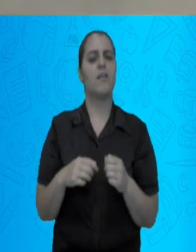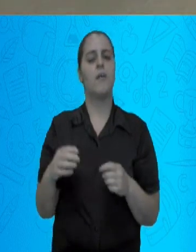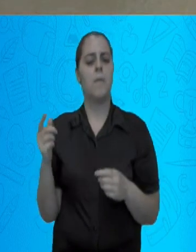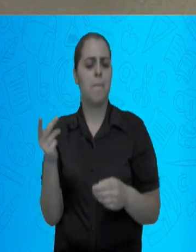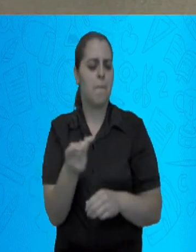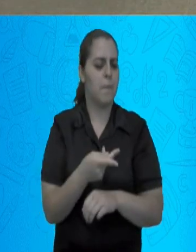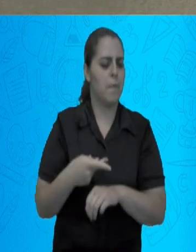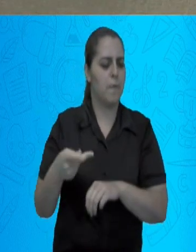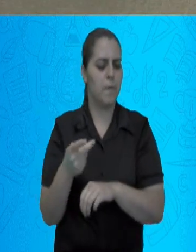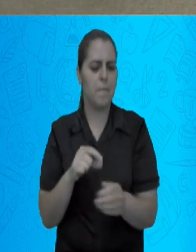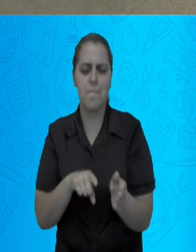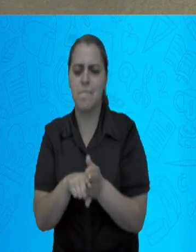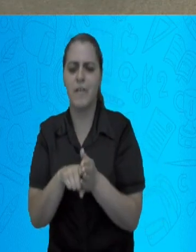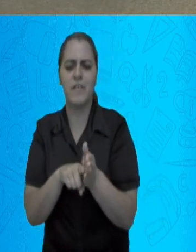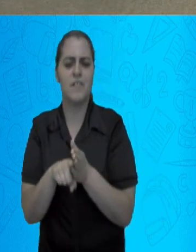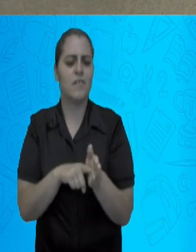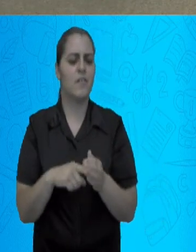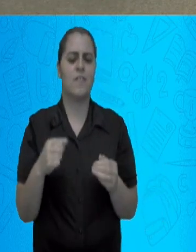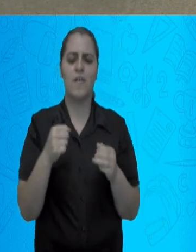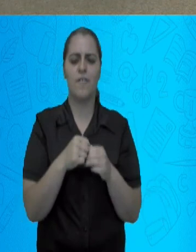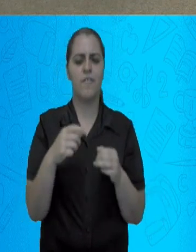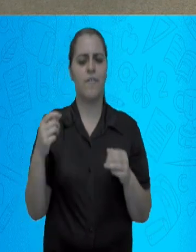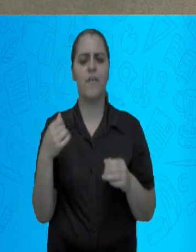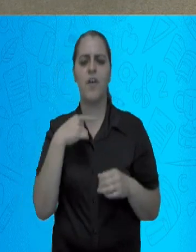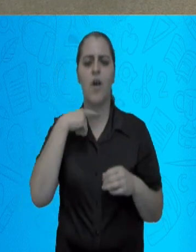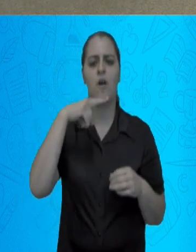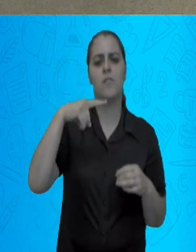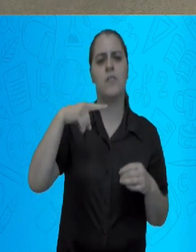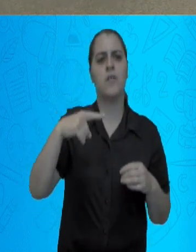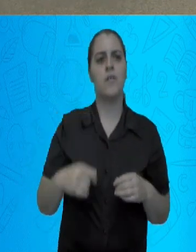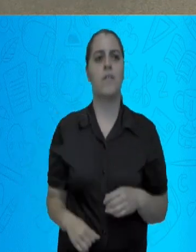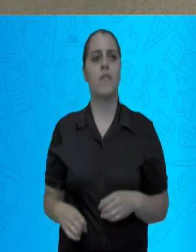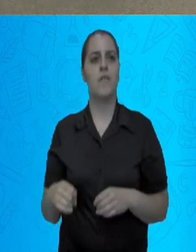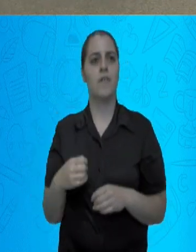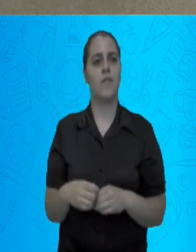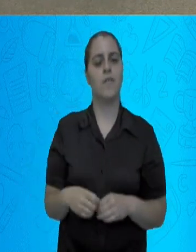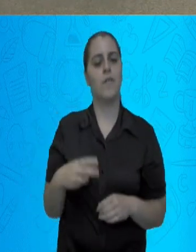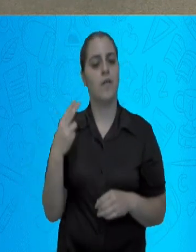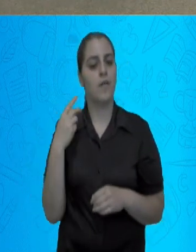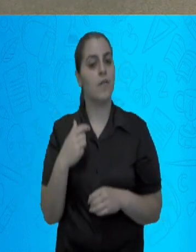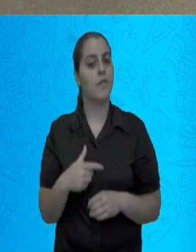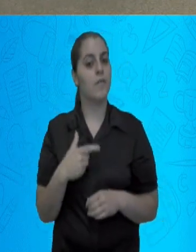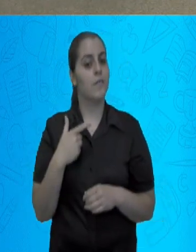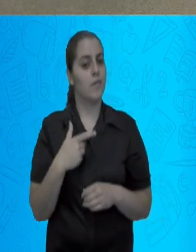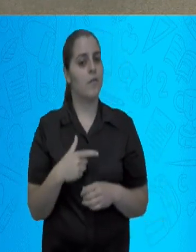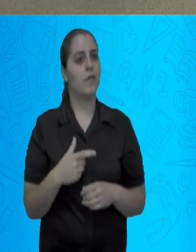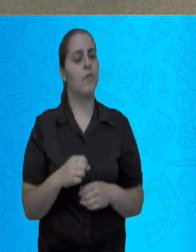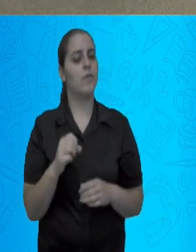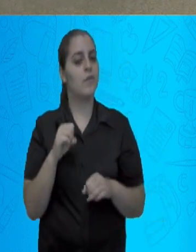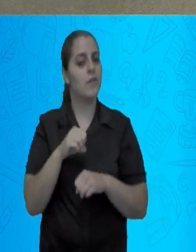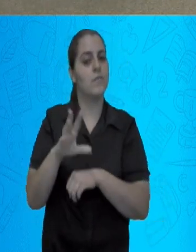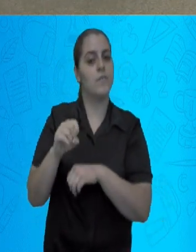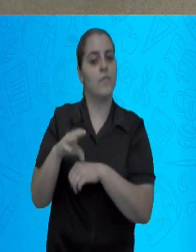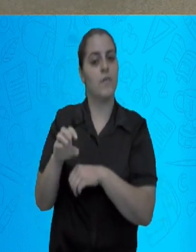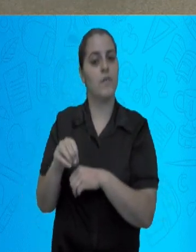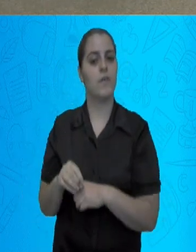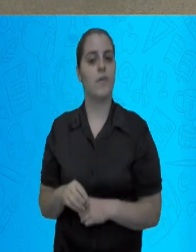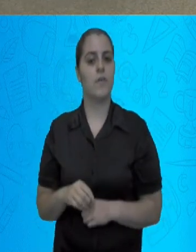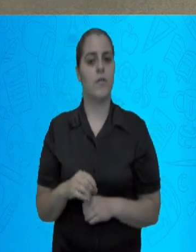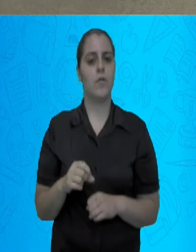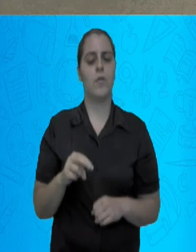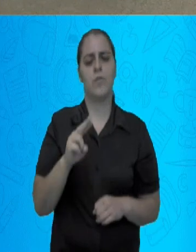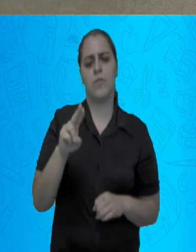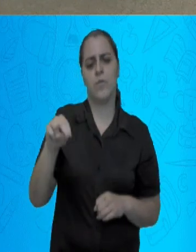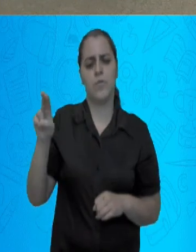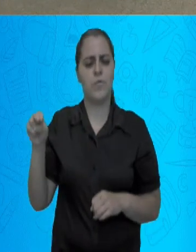procure, pesquise. Não fique em dúvida. E é justamente essa nossa segunda dica para você hoje.